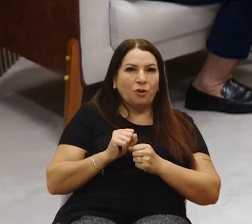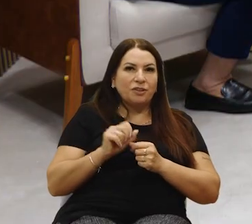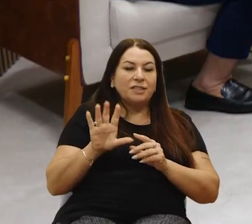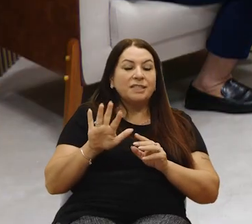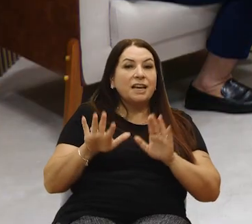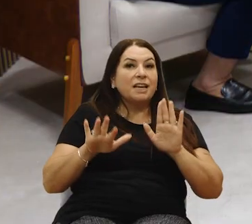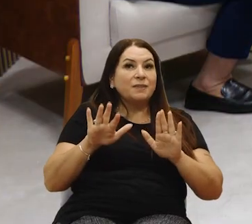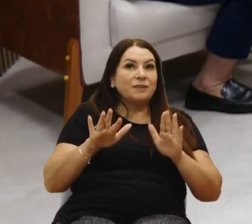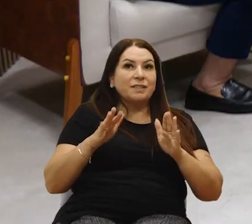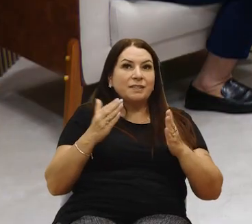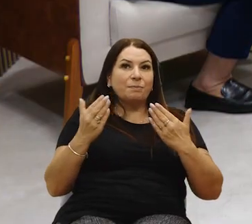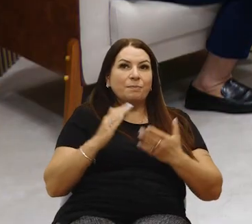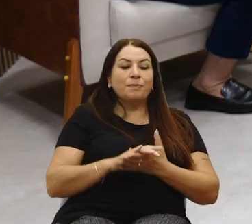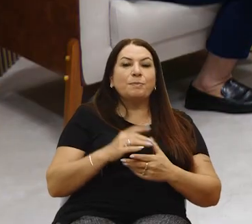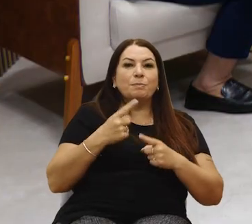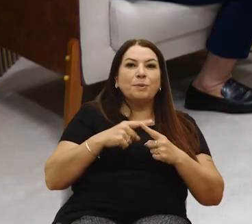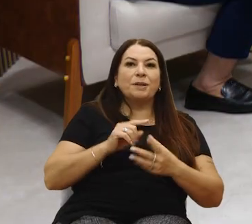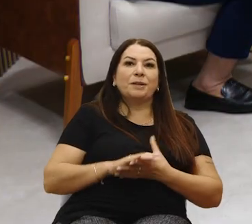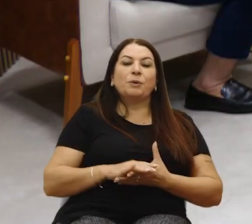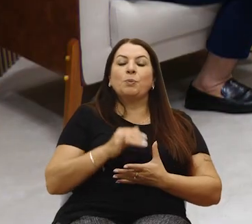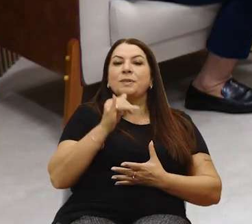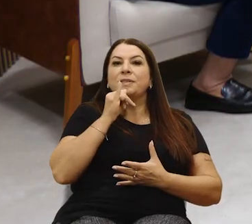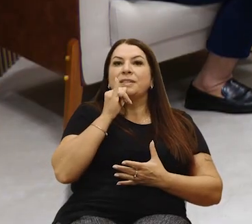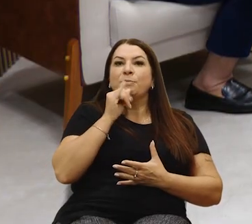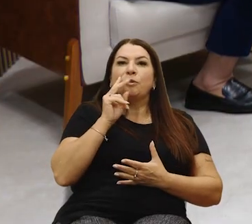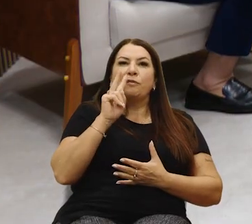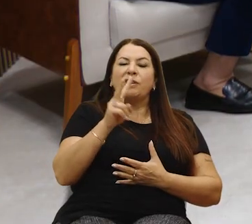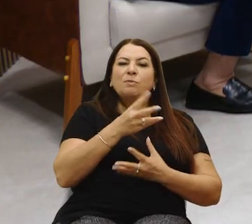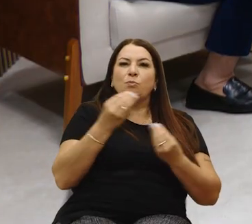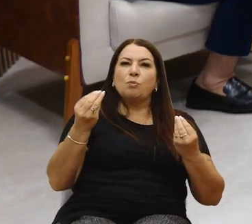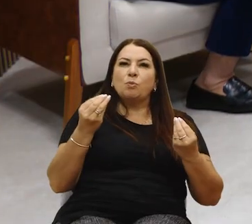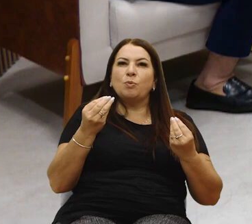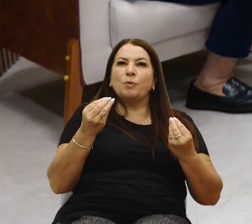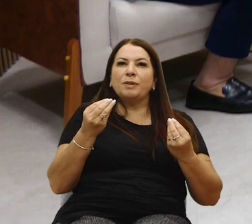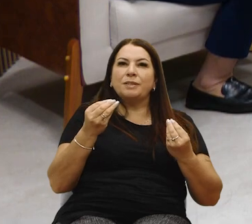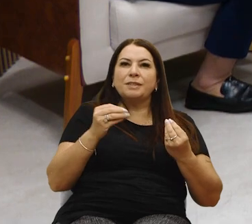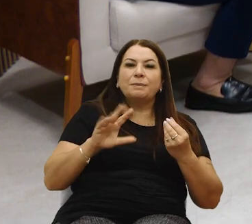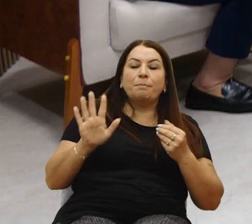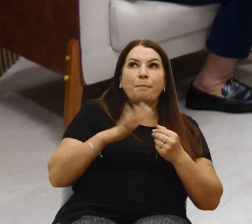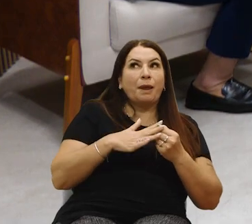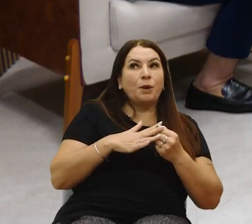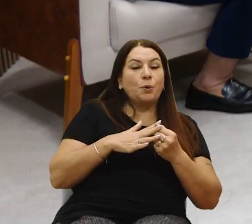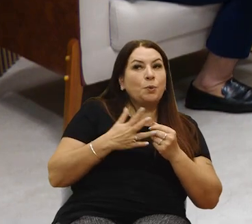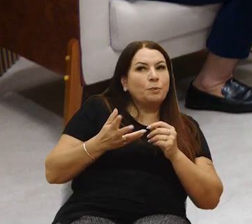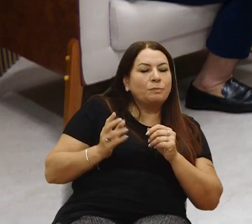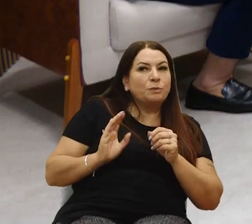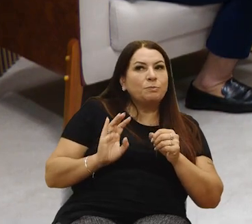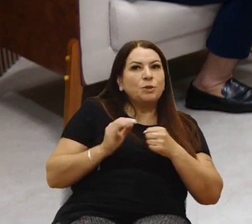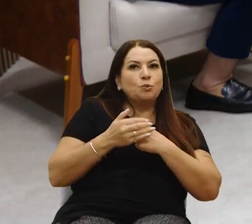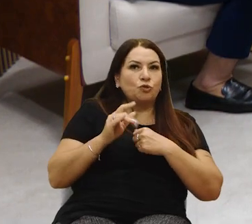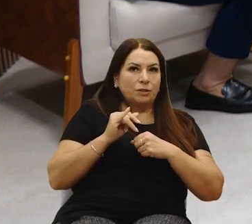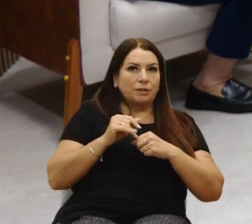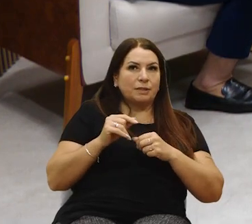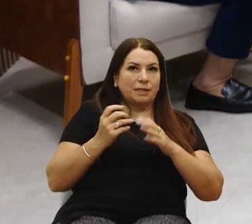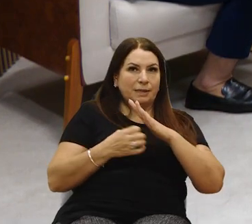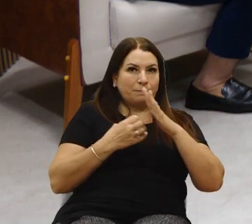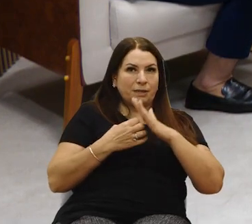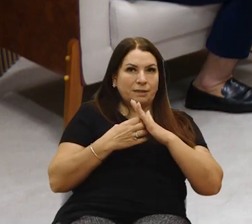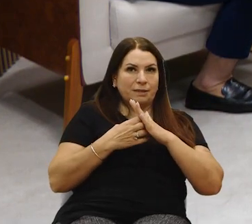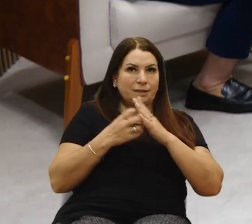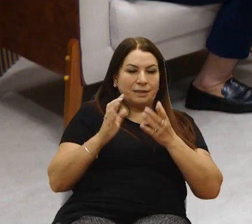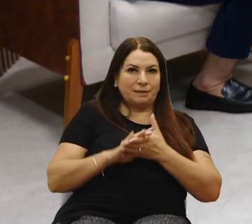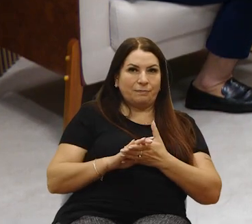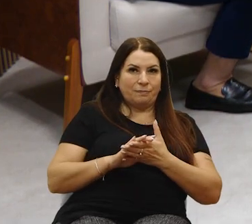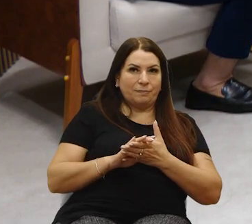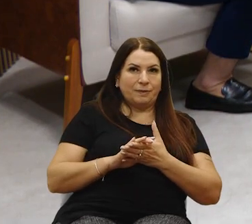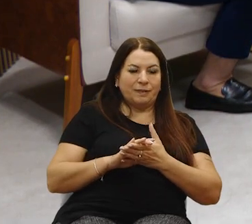paliativo, né? Porque, por exemplo, a gente vê muitas situações maquiadas. Eu fui em várias empresas, por exemplo, que eles tinham assim, a câmara